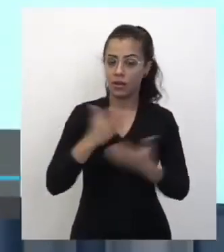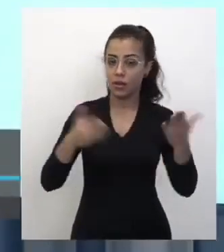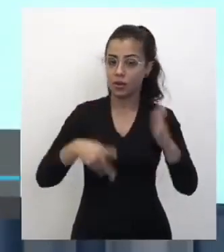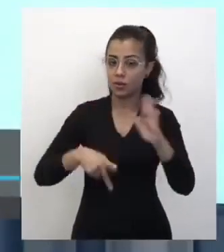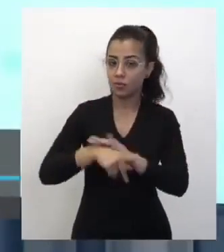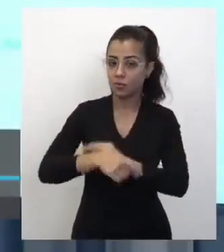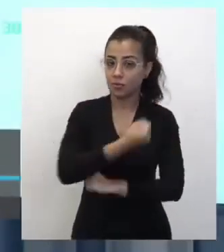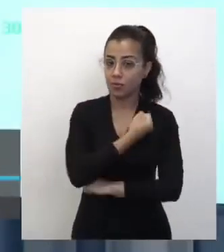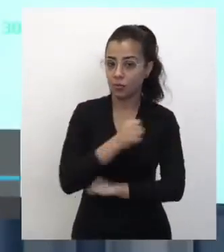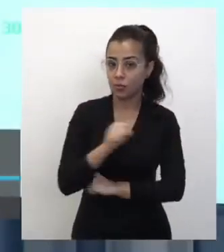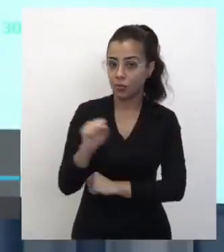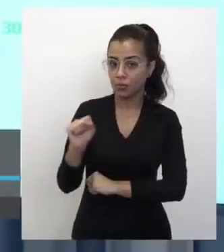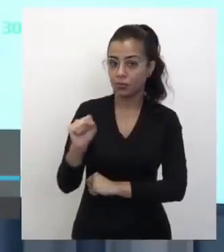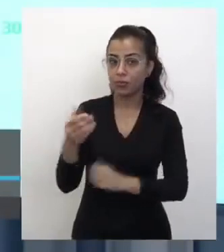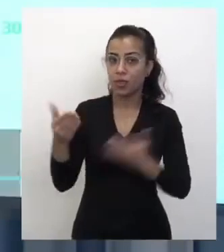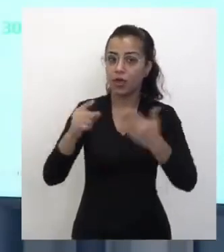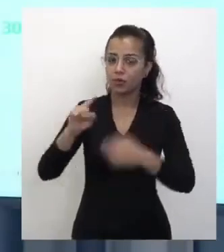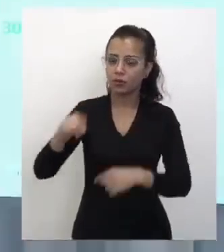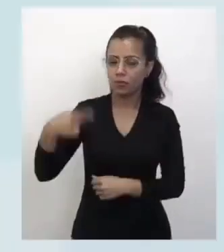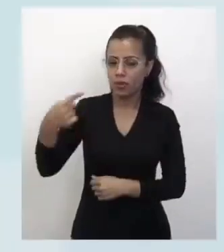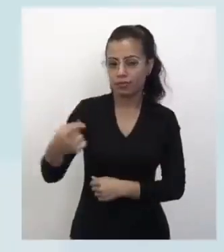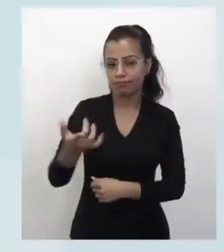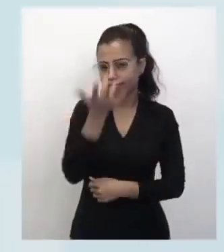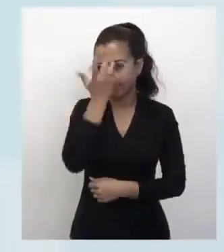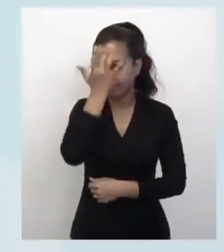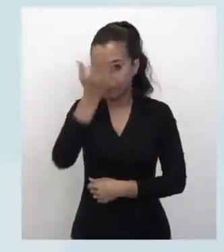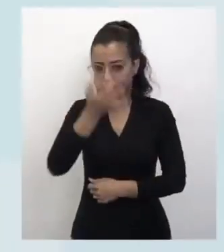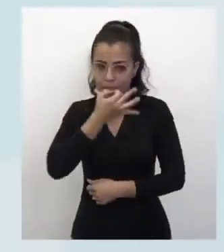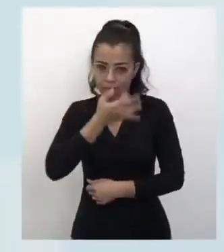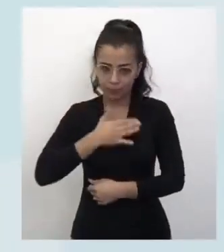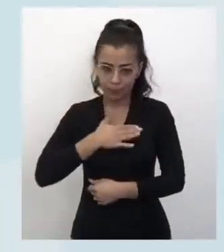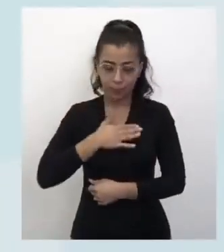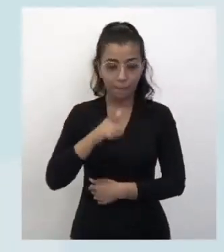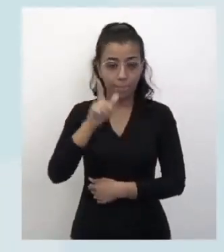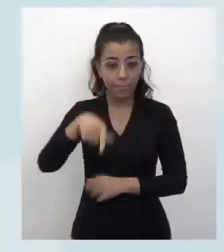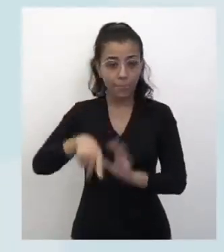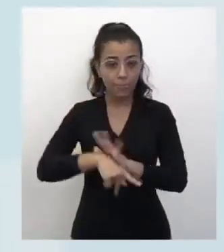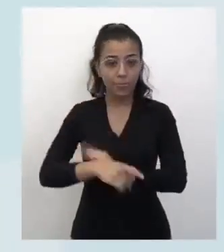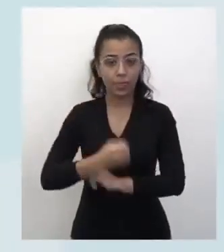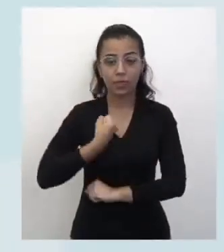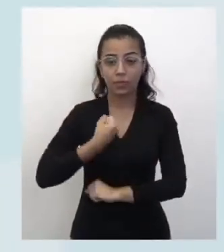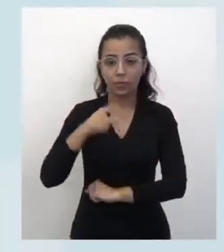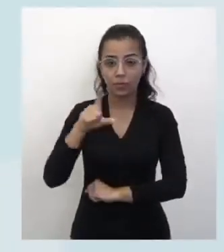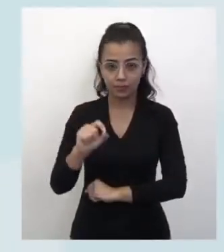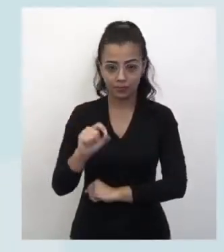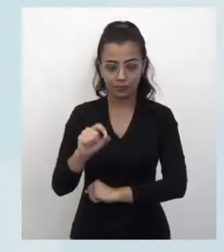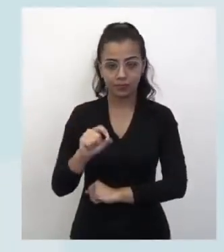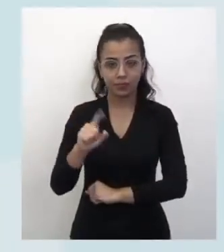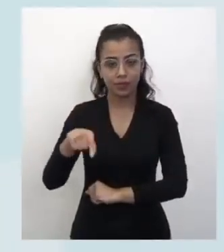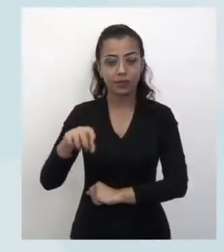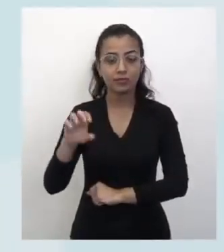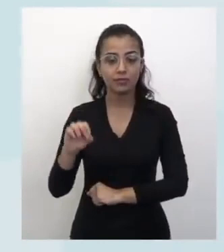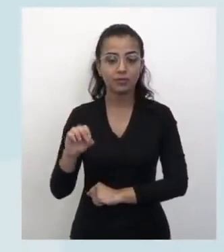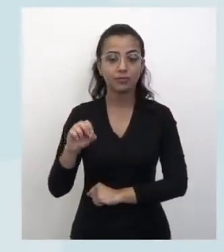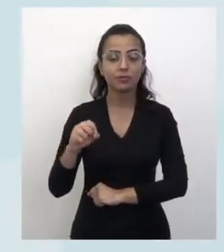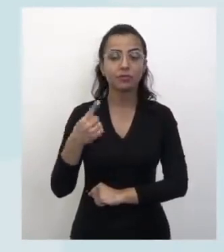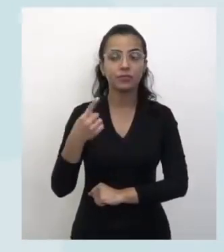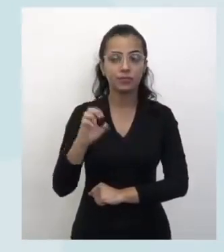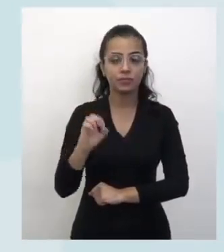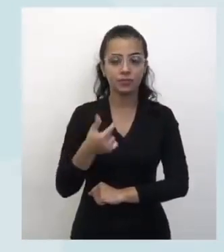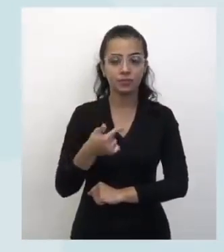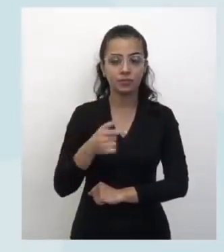8. Vamos para o próximo, que é o mais fácil, na minha opinião, né? Sim. Então, é o do 10. Então, é 0, 10, 20, 30, 40